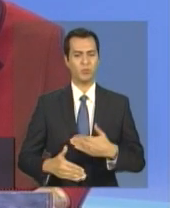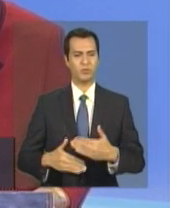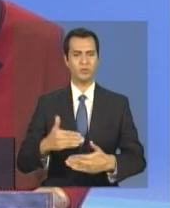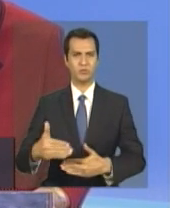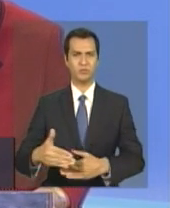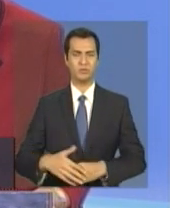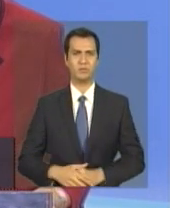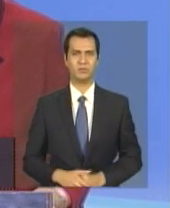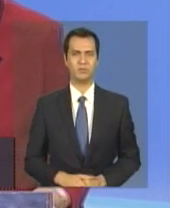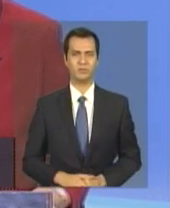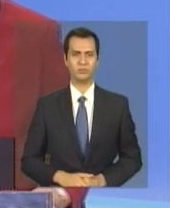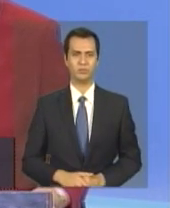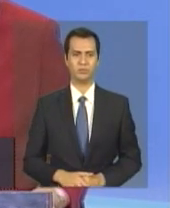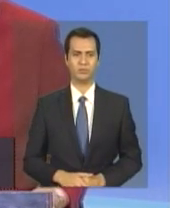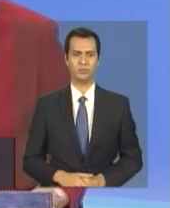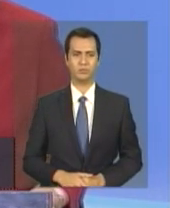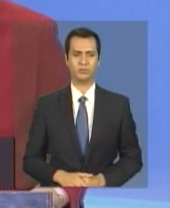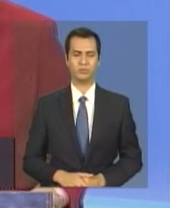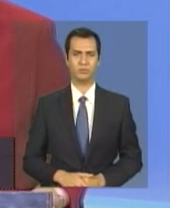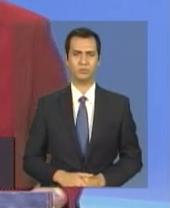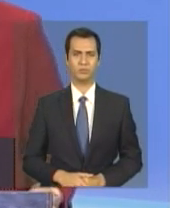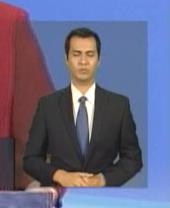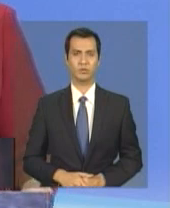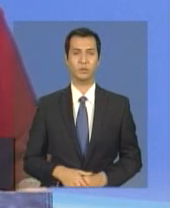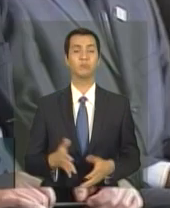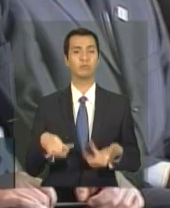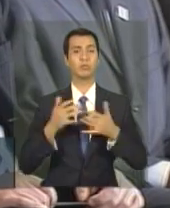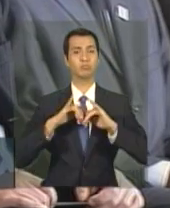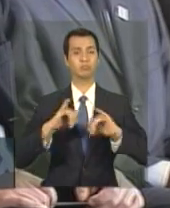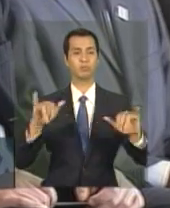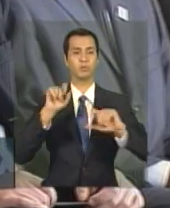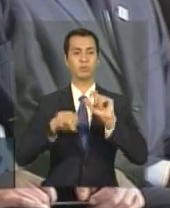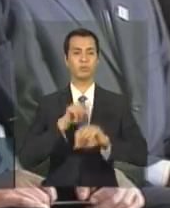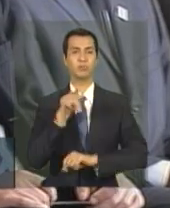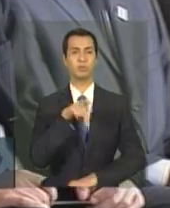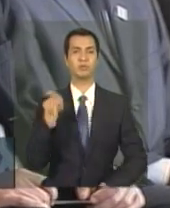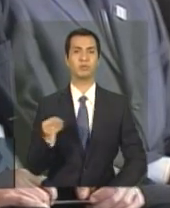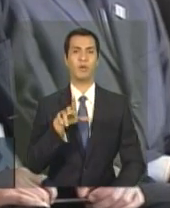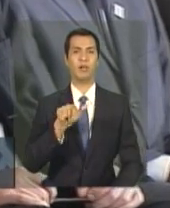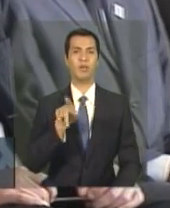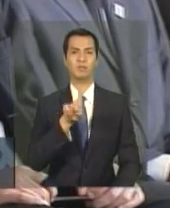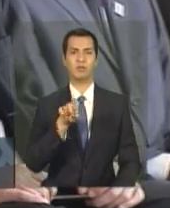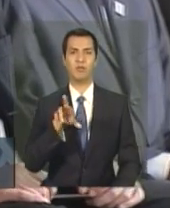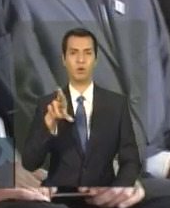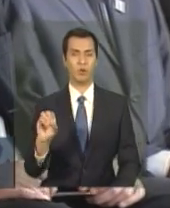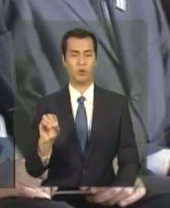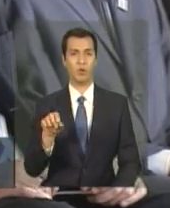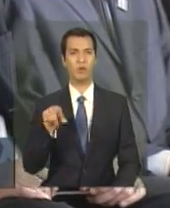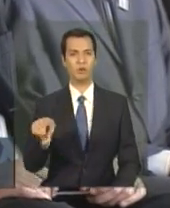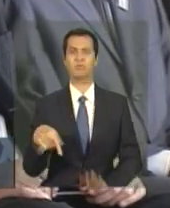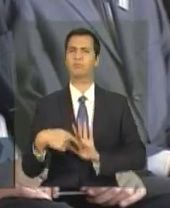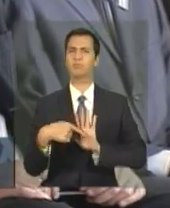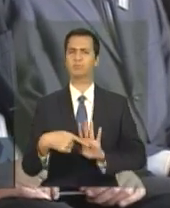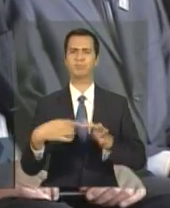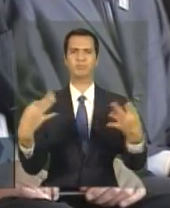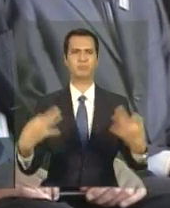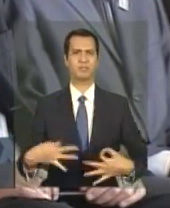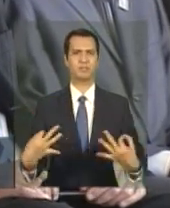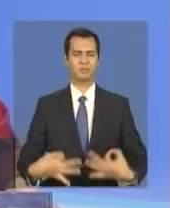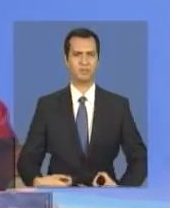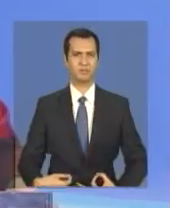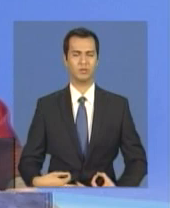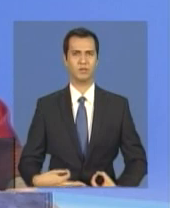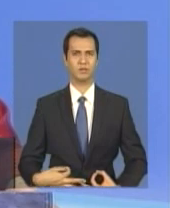eu quero dizer que o professor Lázaro é exemplo de uma definição forjada